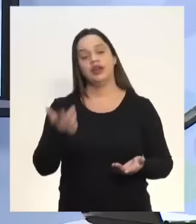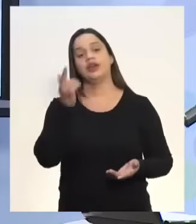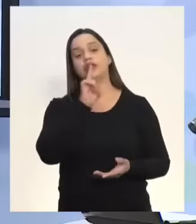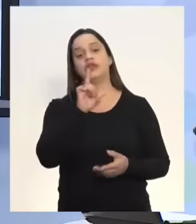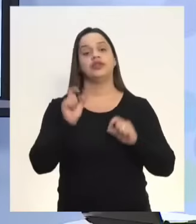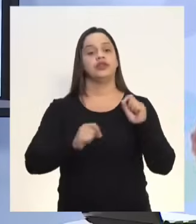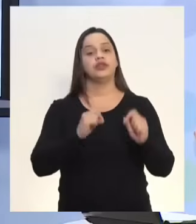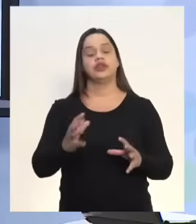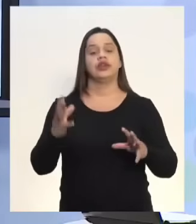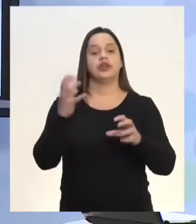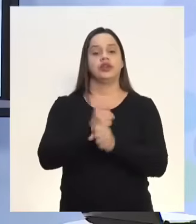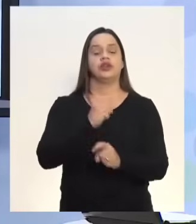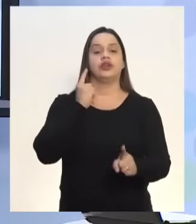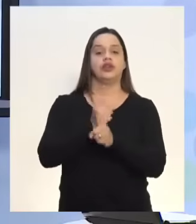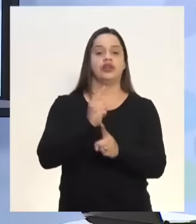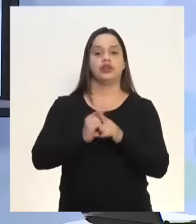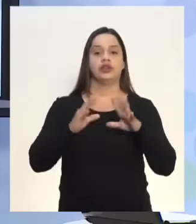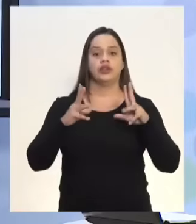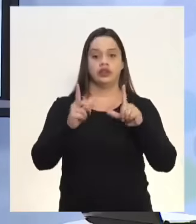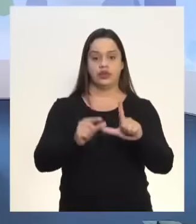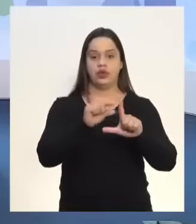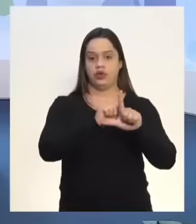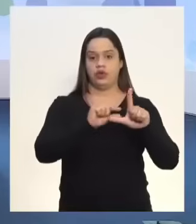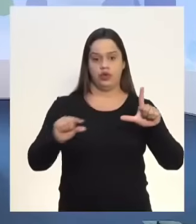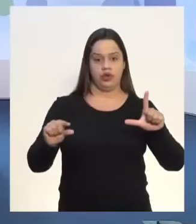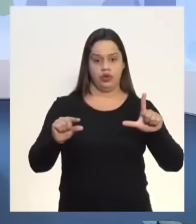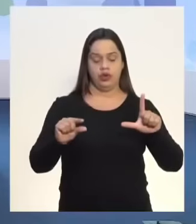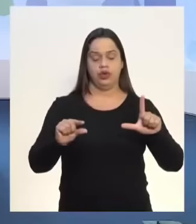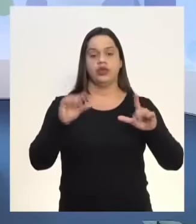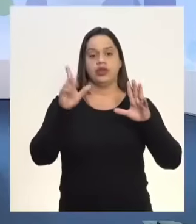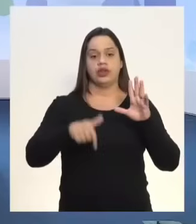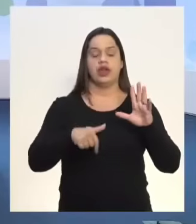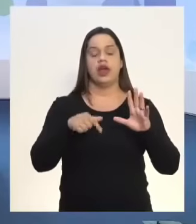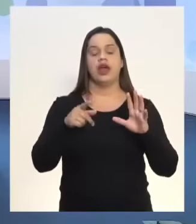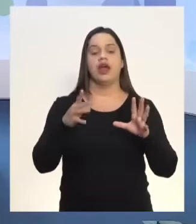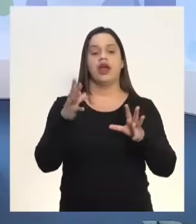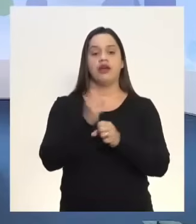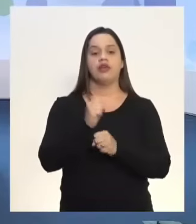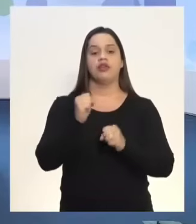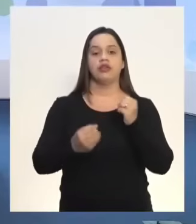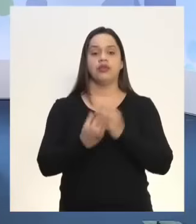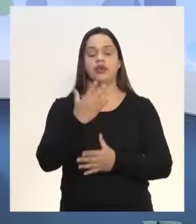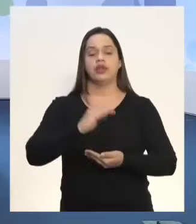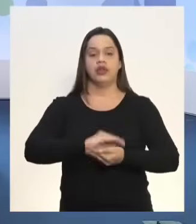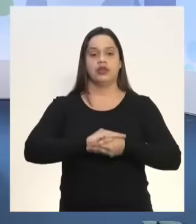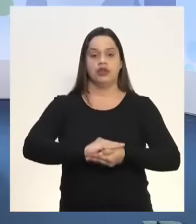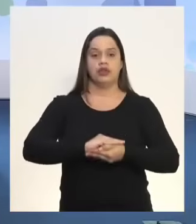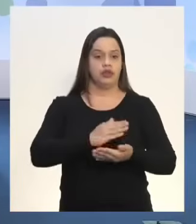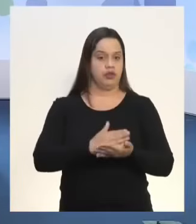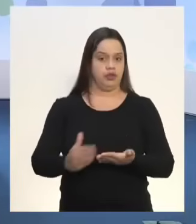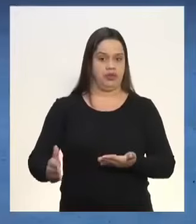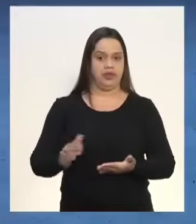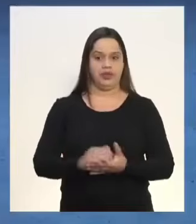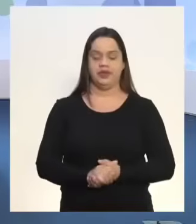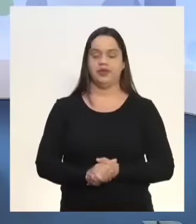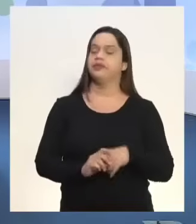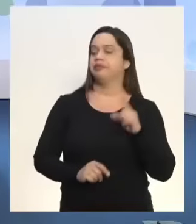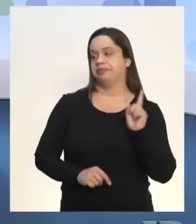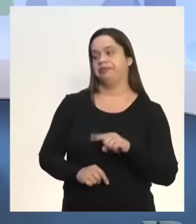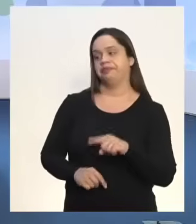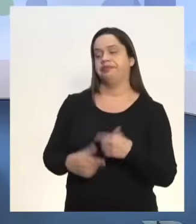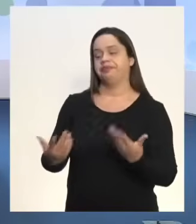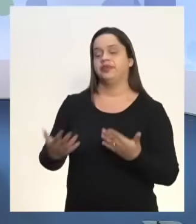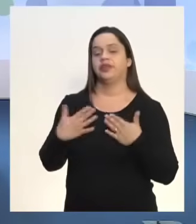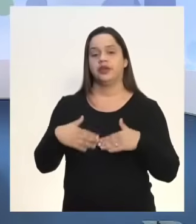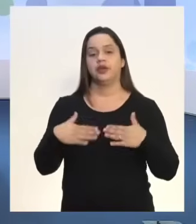fechar, encontrar as 12 arestas ali, né? Que era a formação do dado inicial. Tranquilo. Beleza?